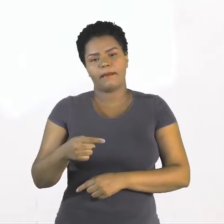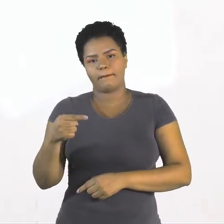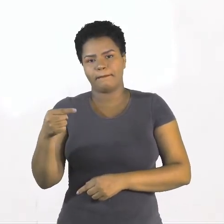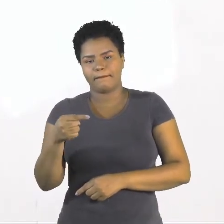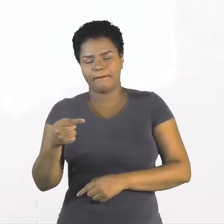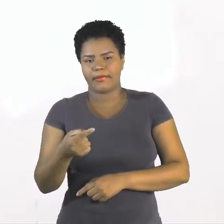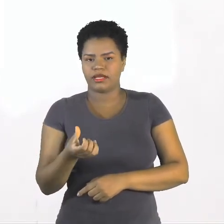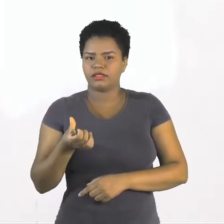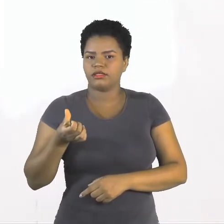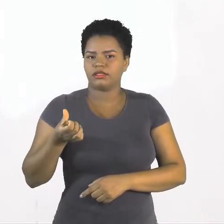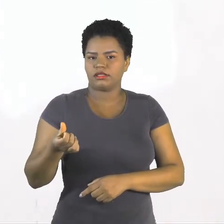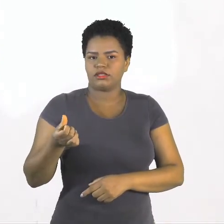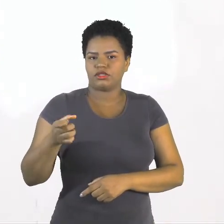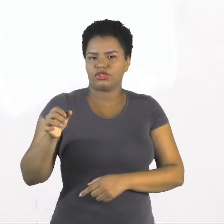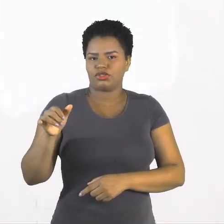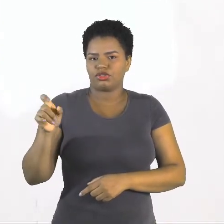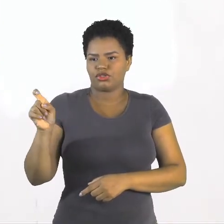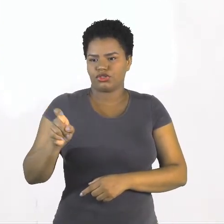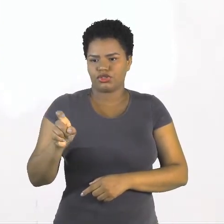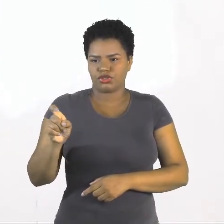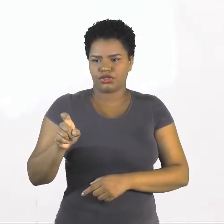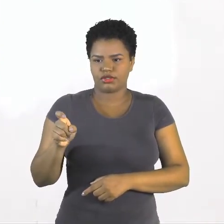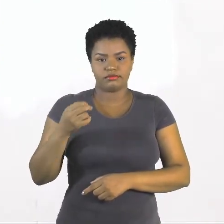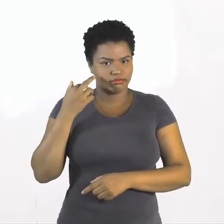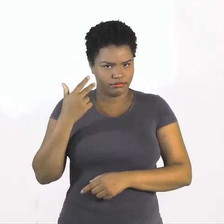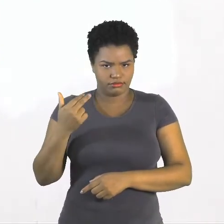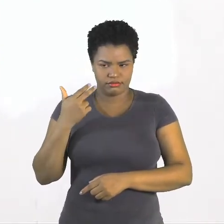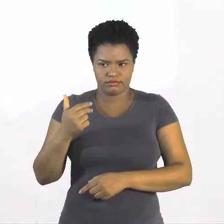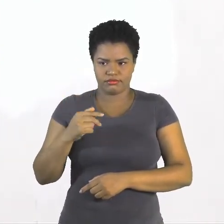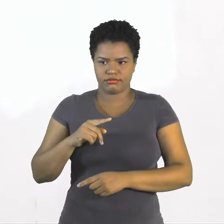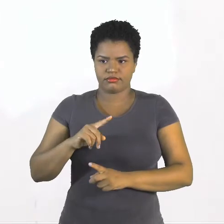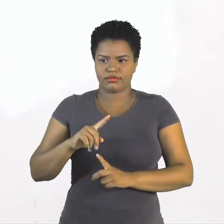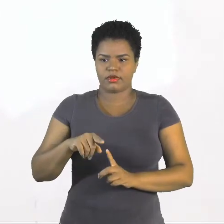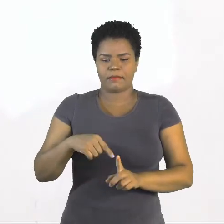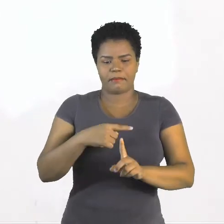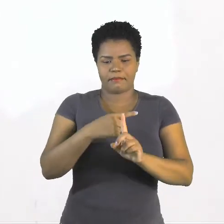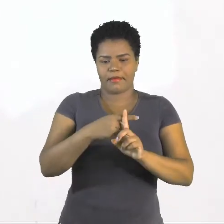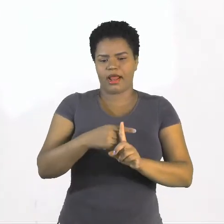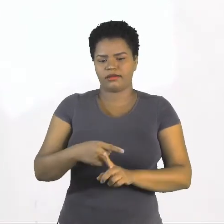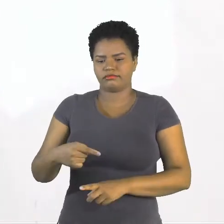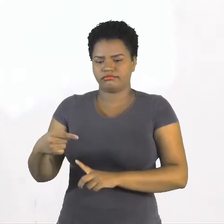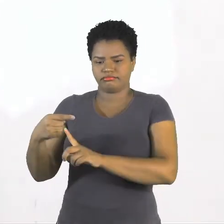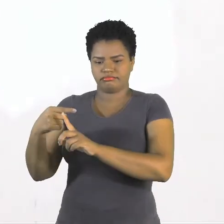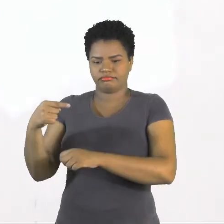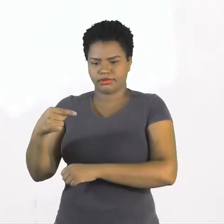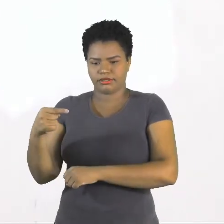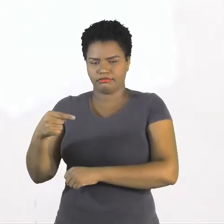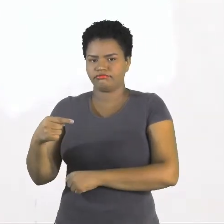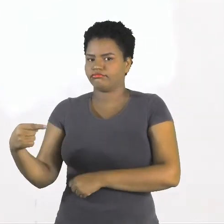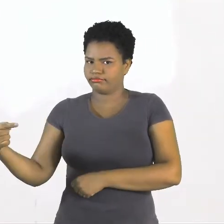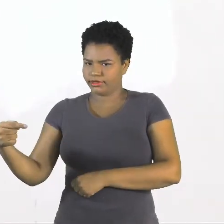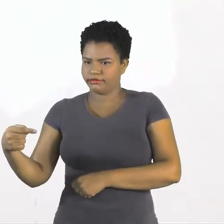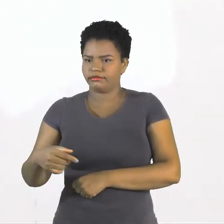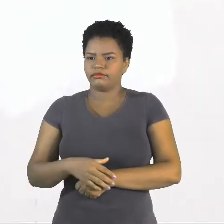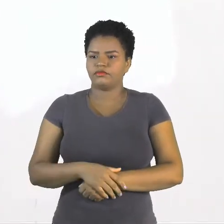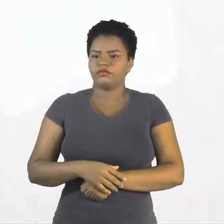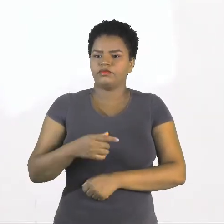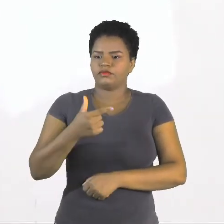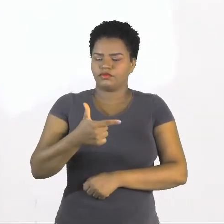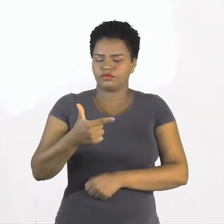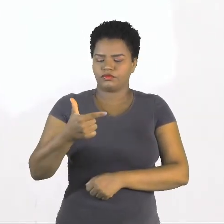6x. Tranquilo? Mais vezes menos, menos. 24 menos 2 eu tenho